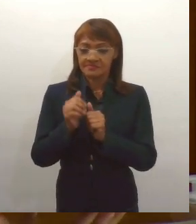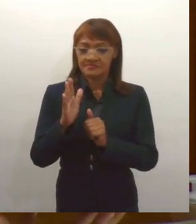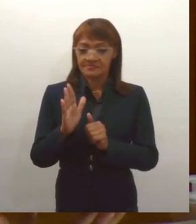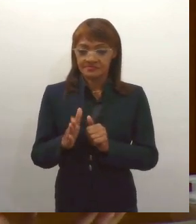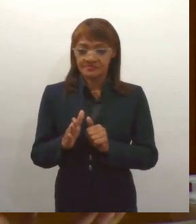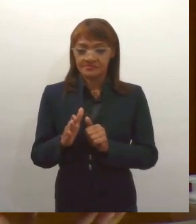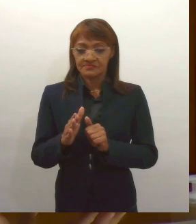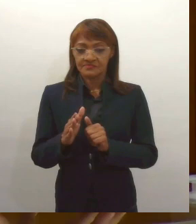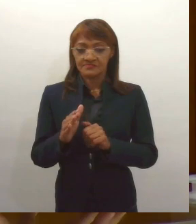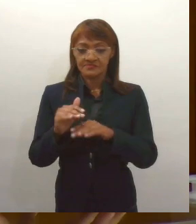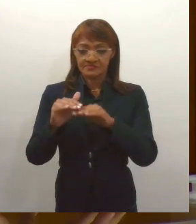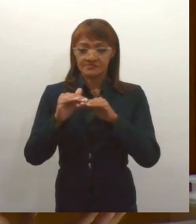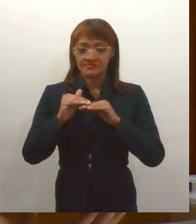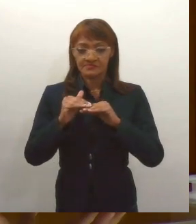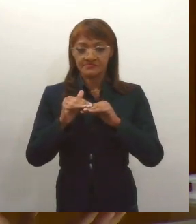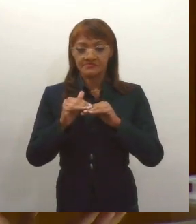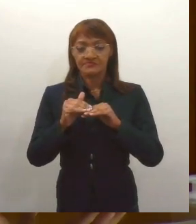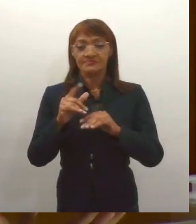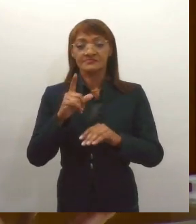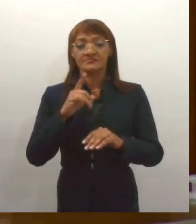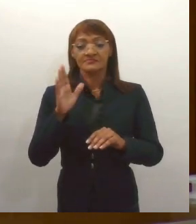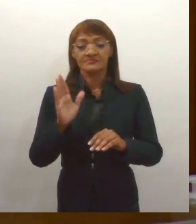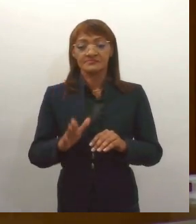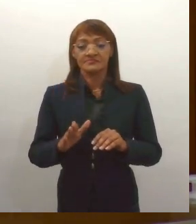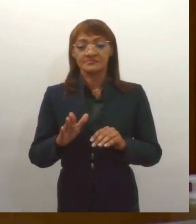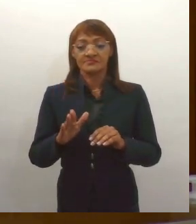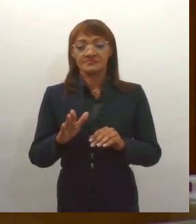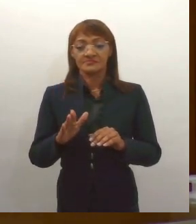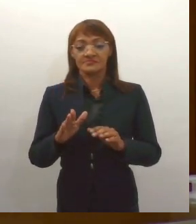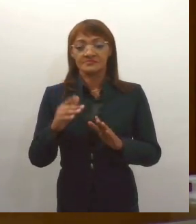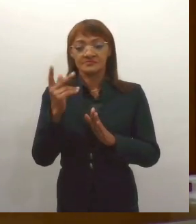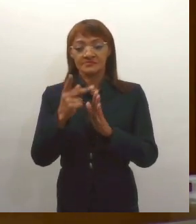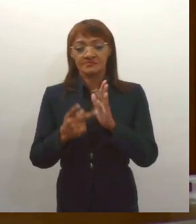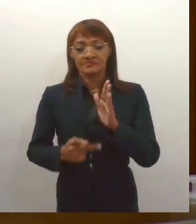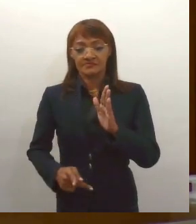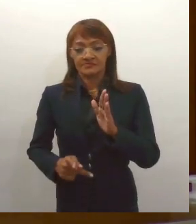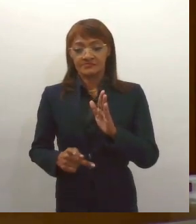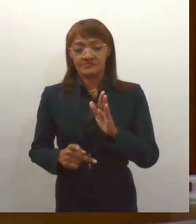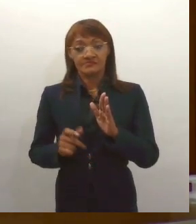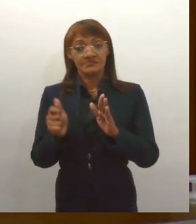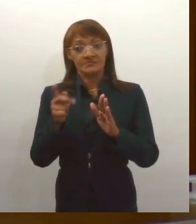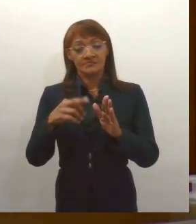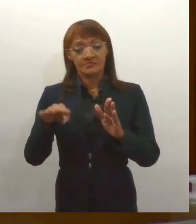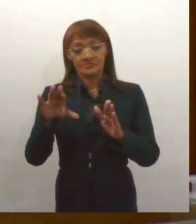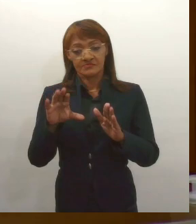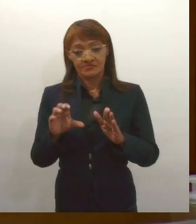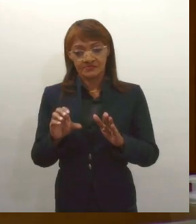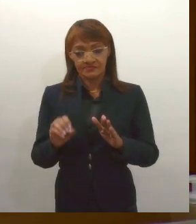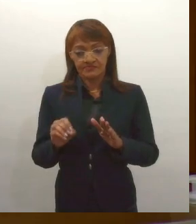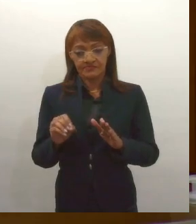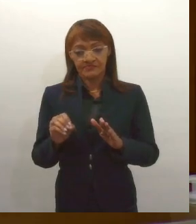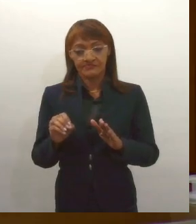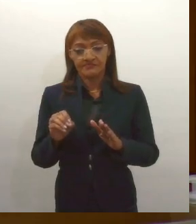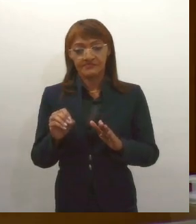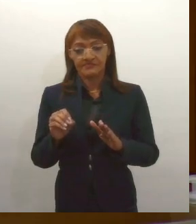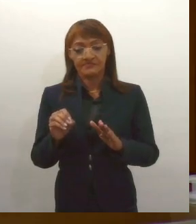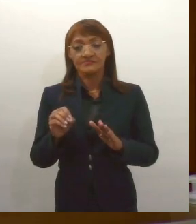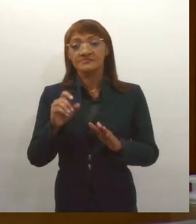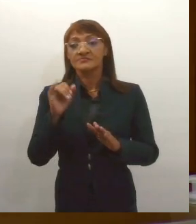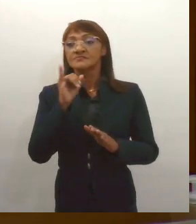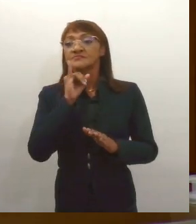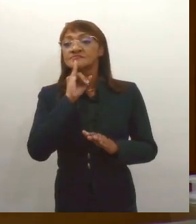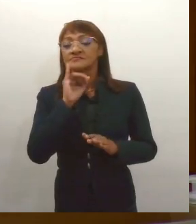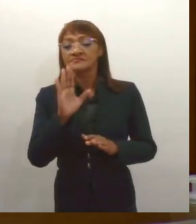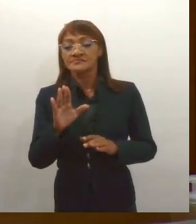executivo para o aeródromo de Itabaiana para que ali consiga se transformar em um Centro Logístico duplicação da 235